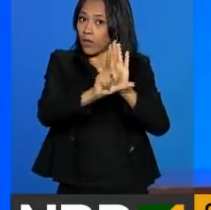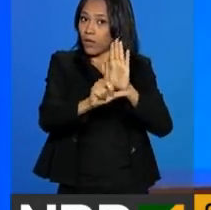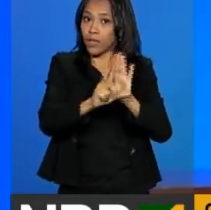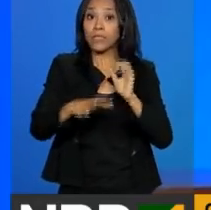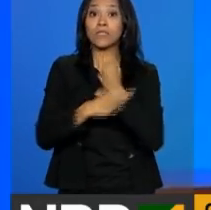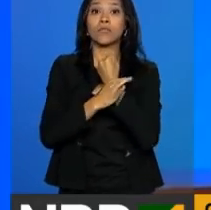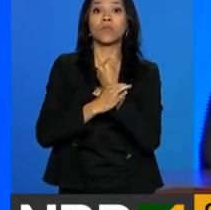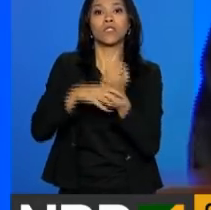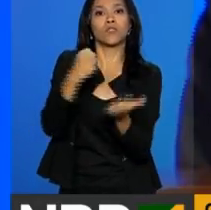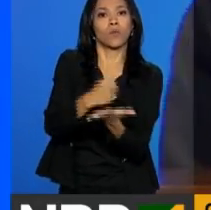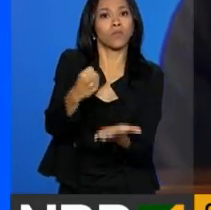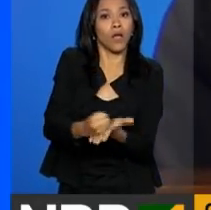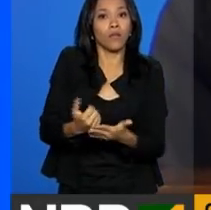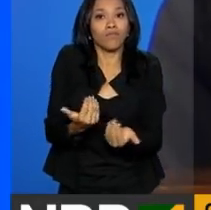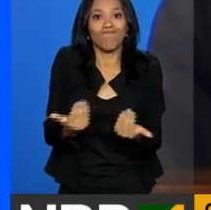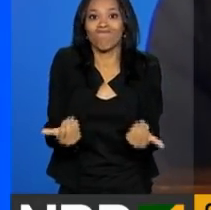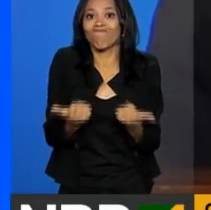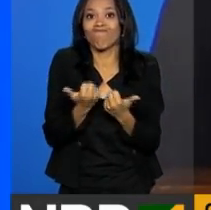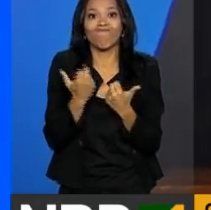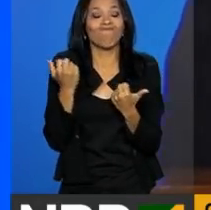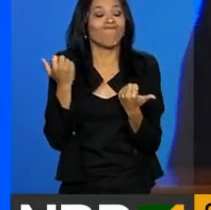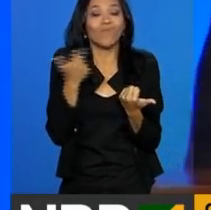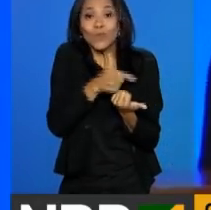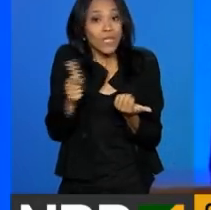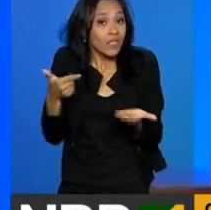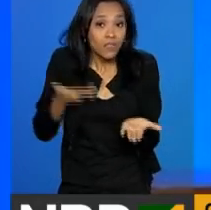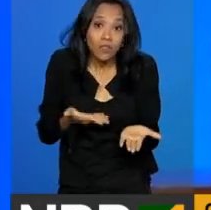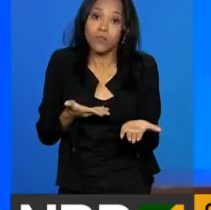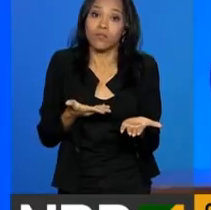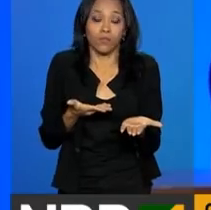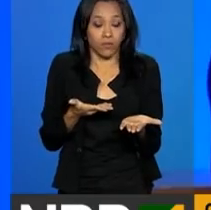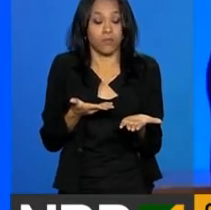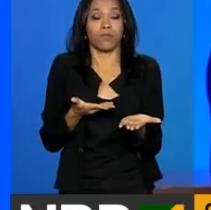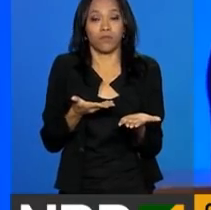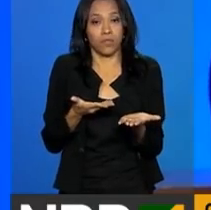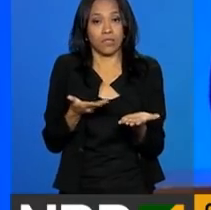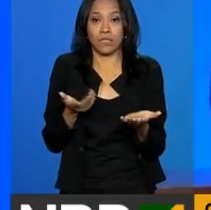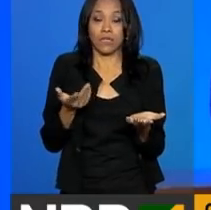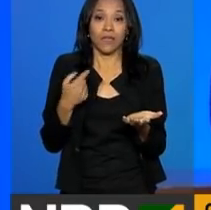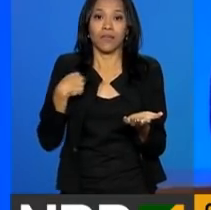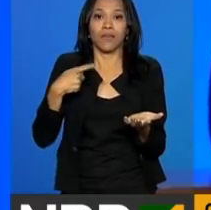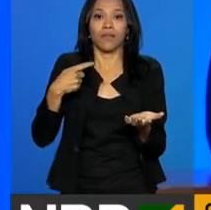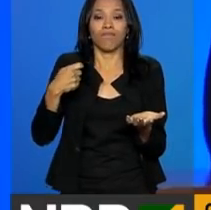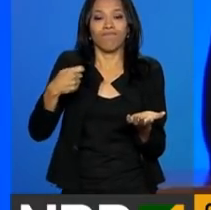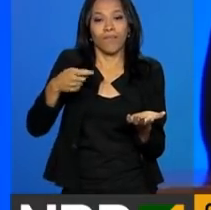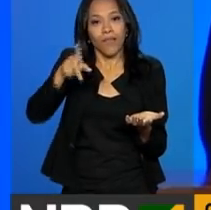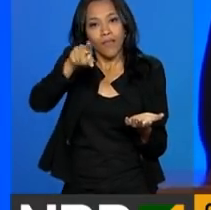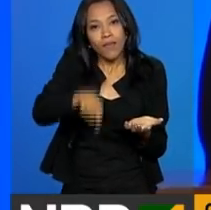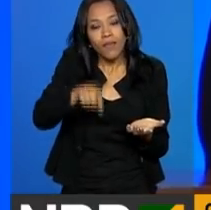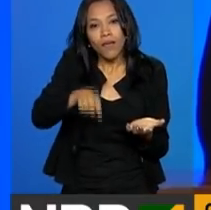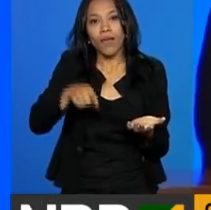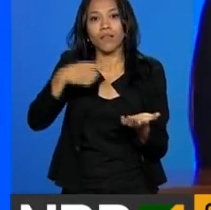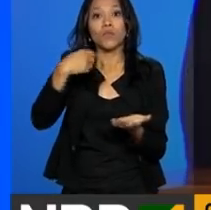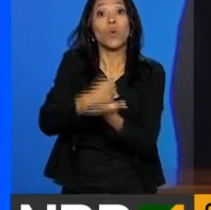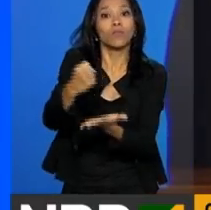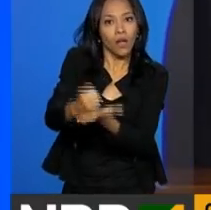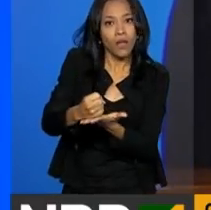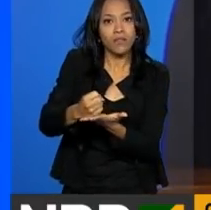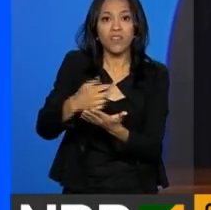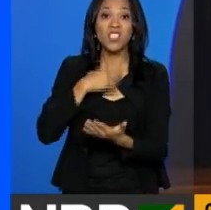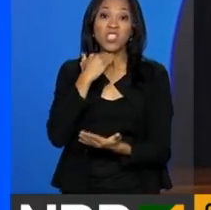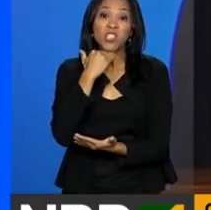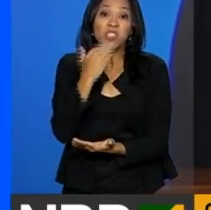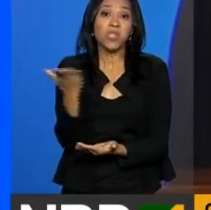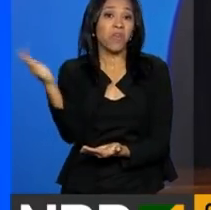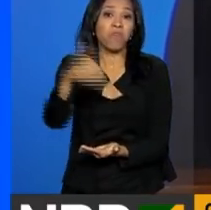contratei da constituição federal se você não tiver segurança jurídica de que decorre a chamada segurança contratual ninguém vai